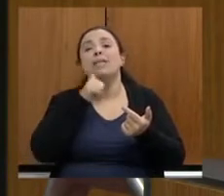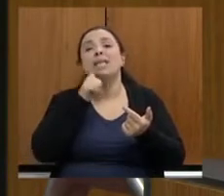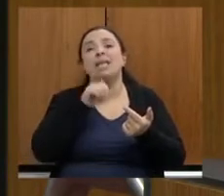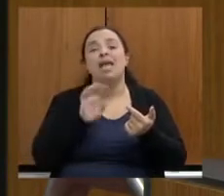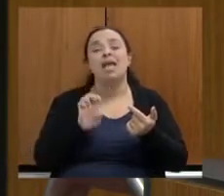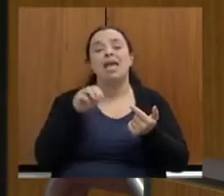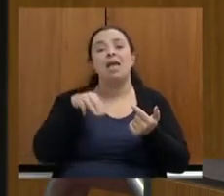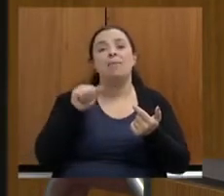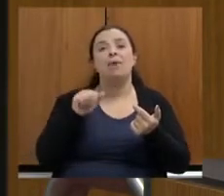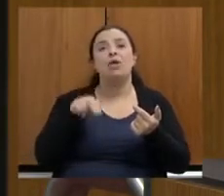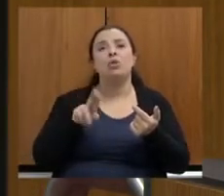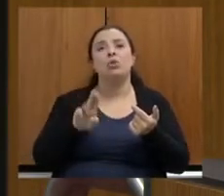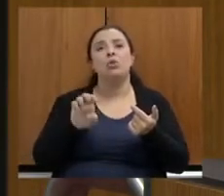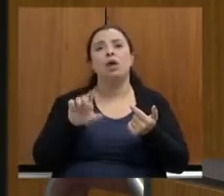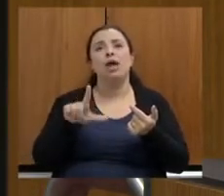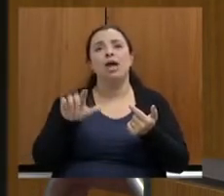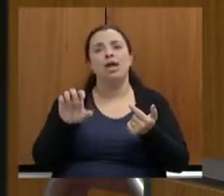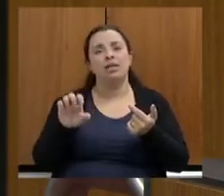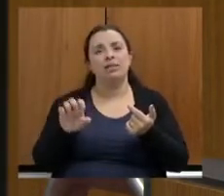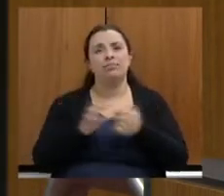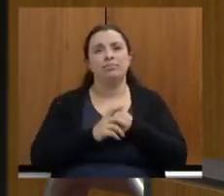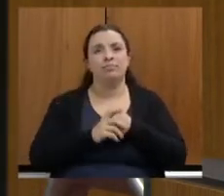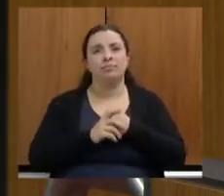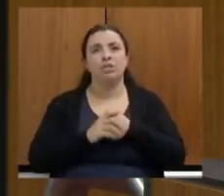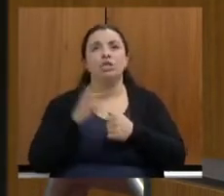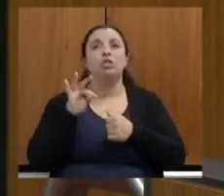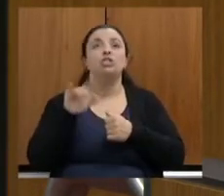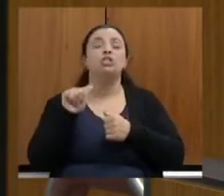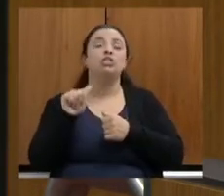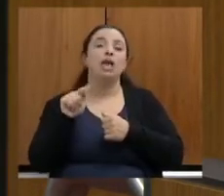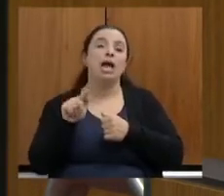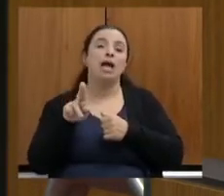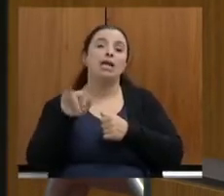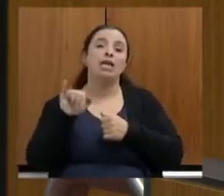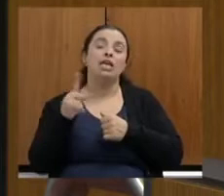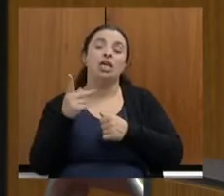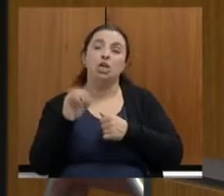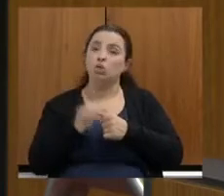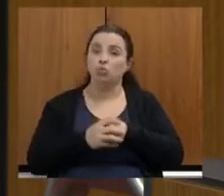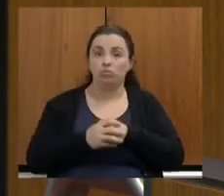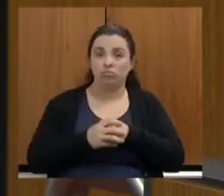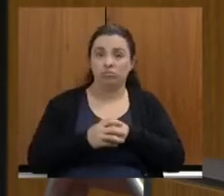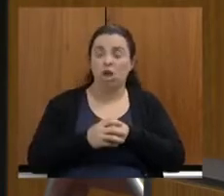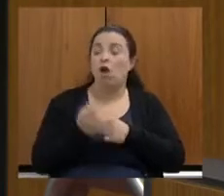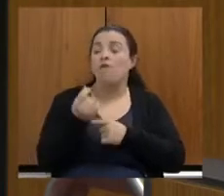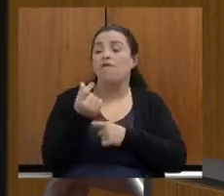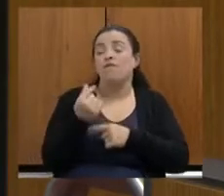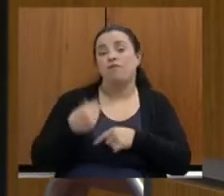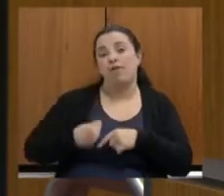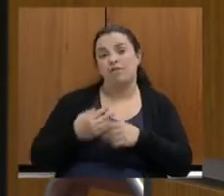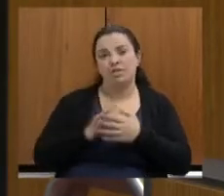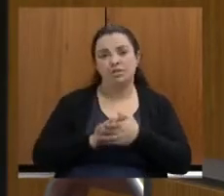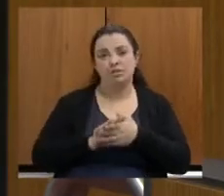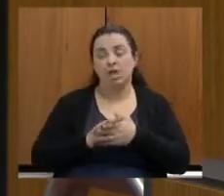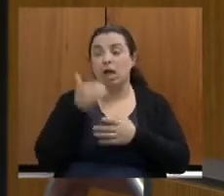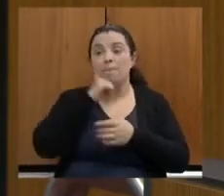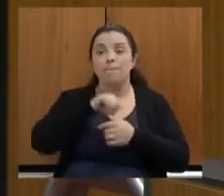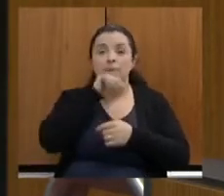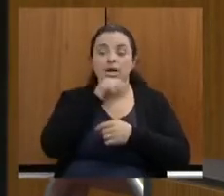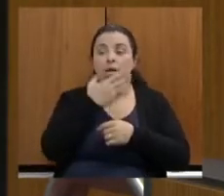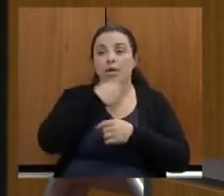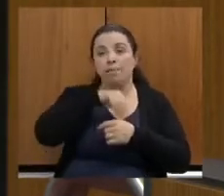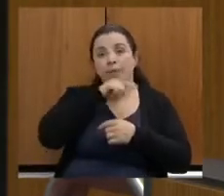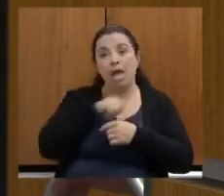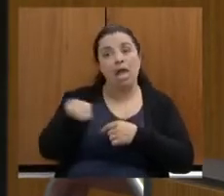e quando Valeu hábito Thiaguinho e o pai EA mãe teve que aceitar é Ou era